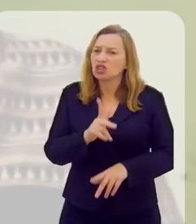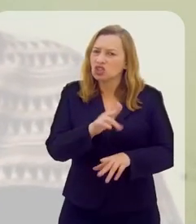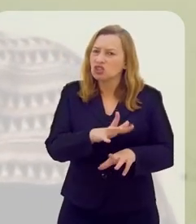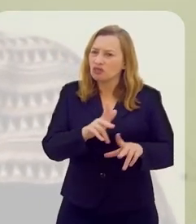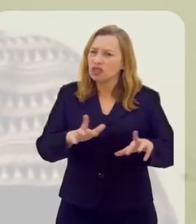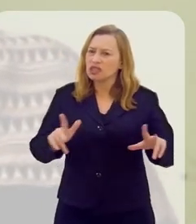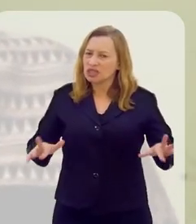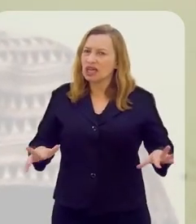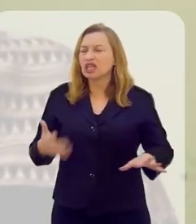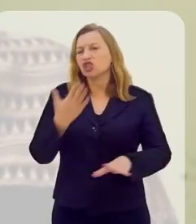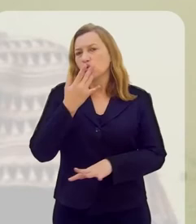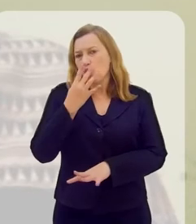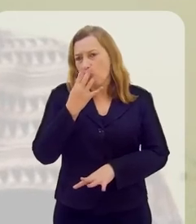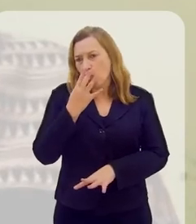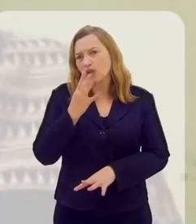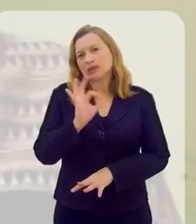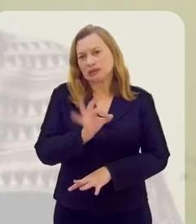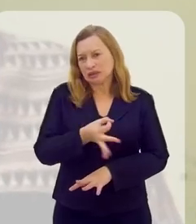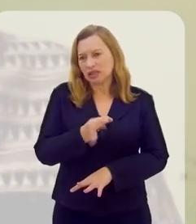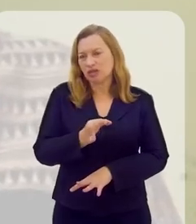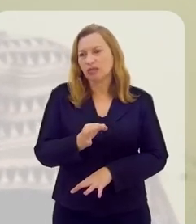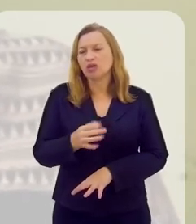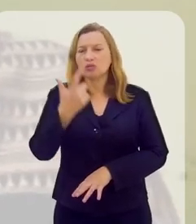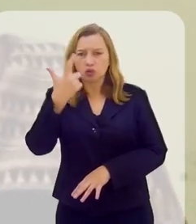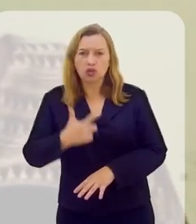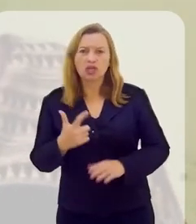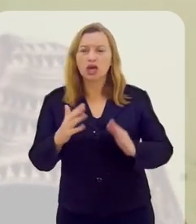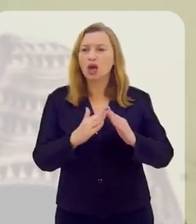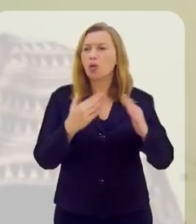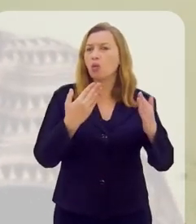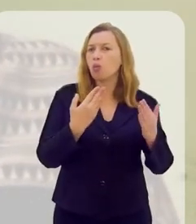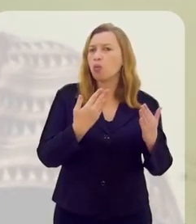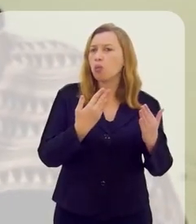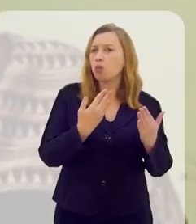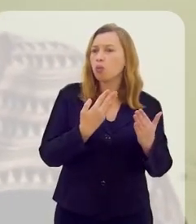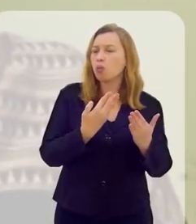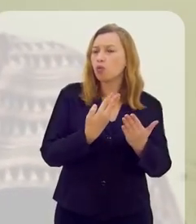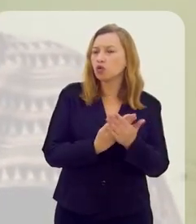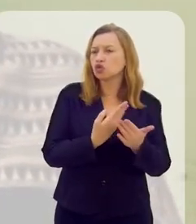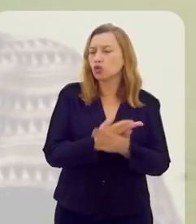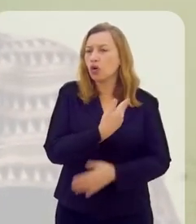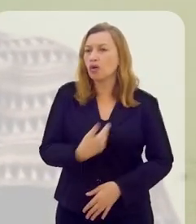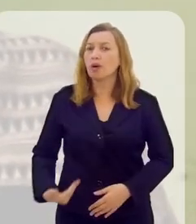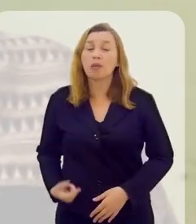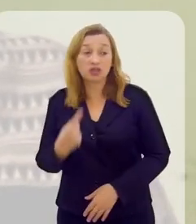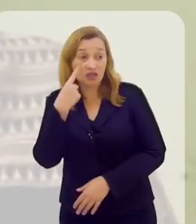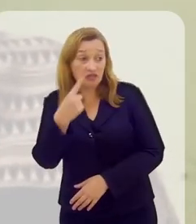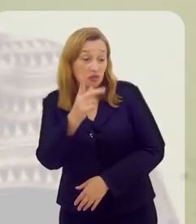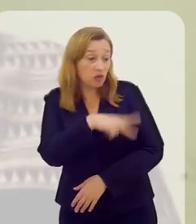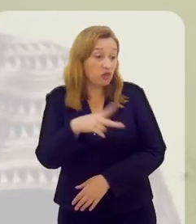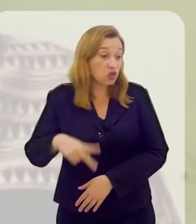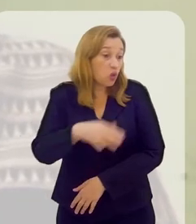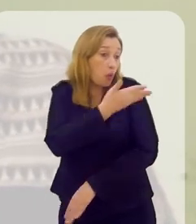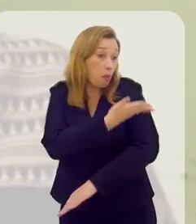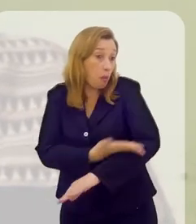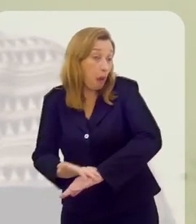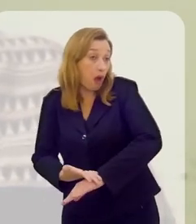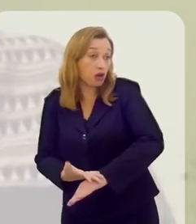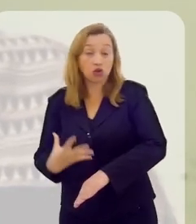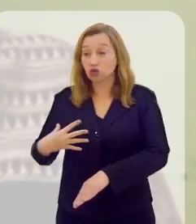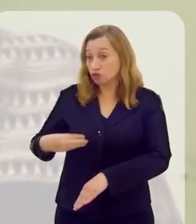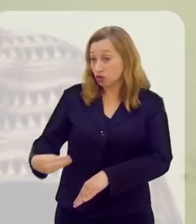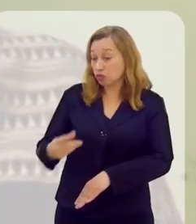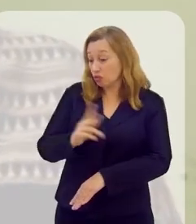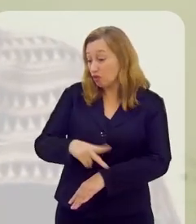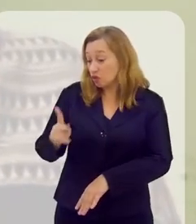uma diversidade de cores, exatamente por ser pública. Mas você notava que as professoras eram brancas, as filhas de professores